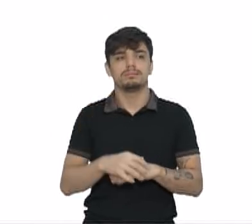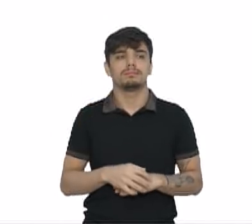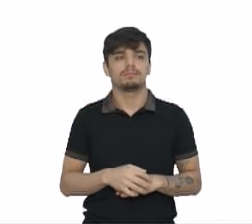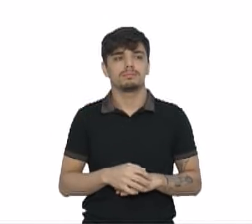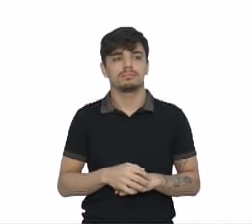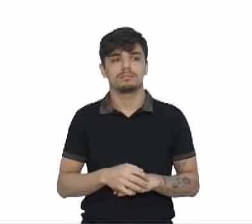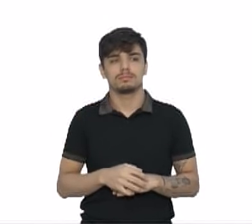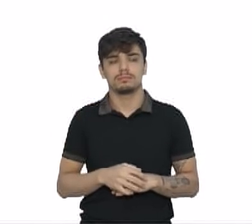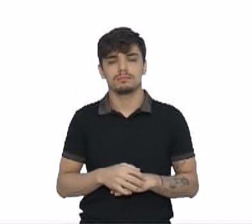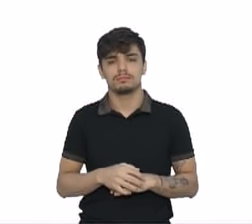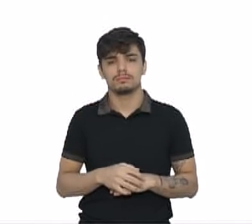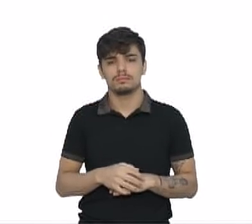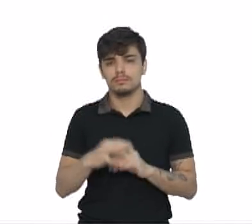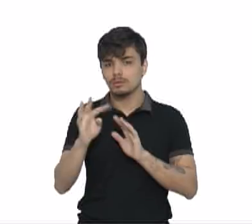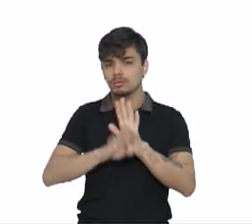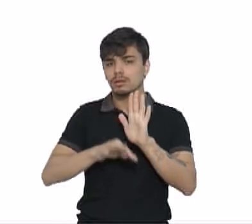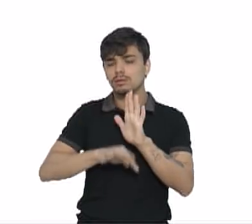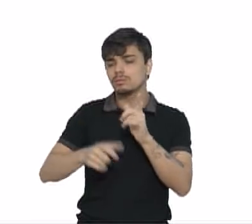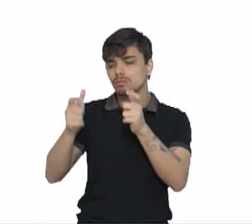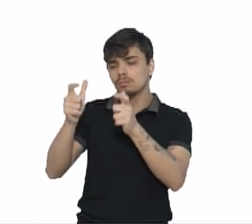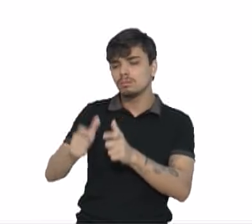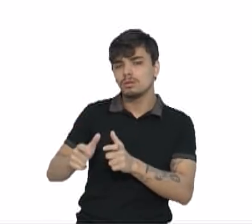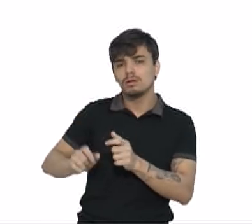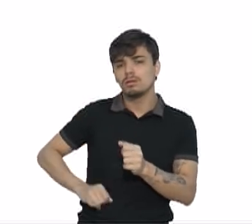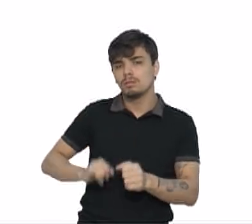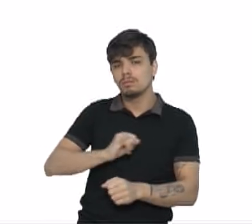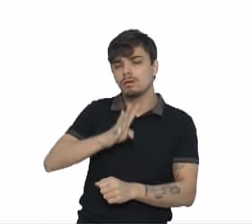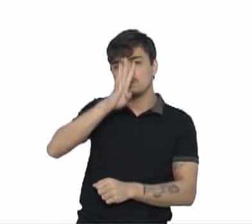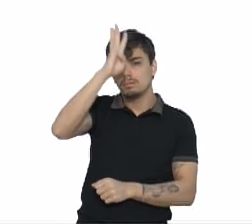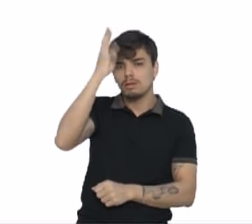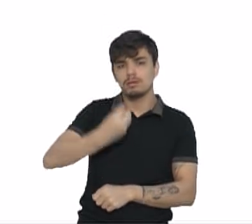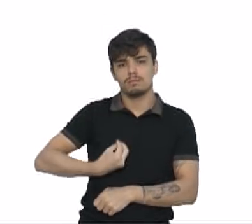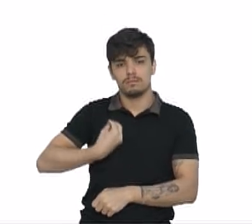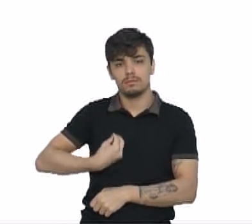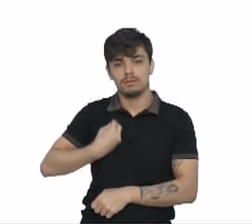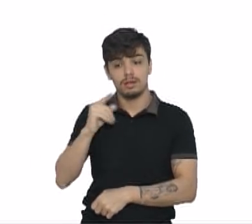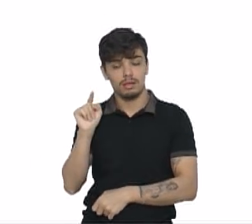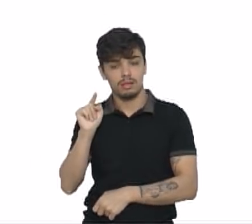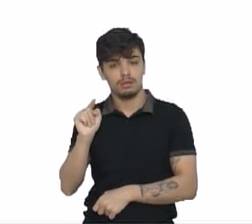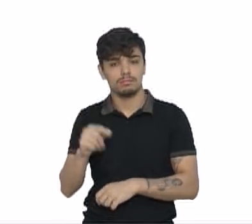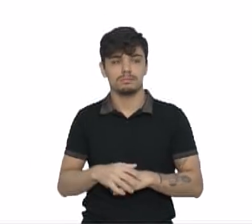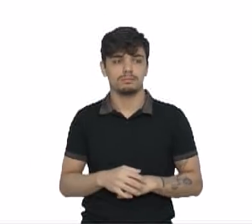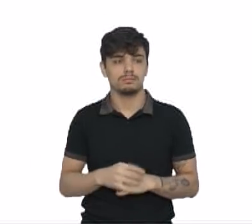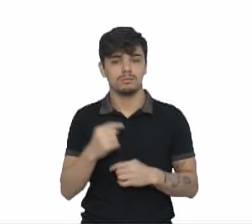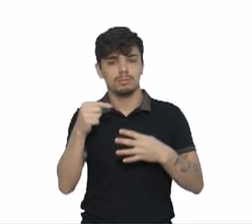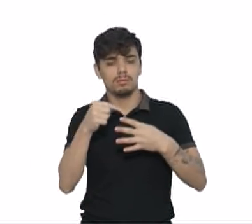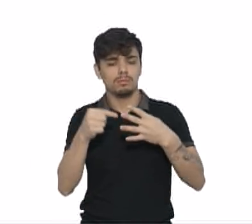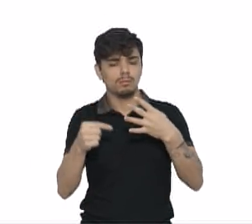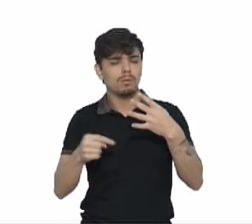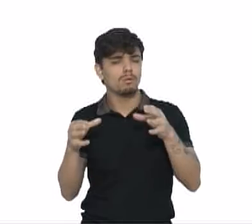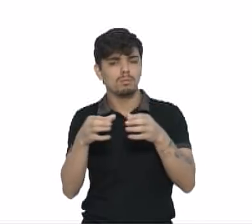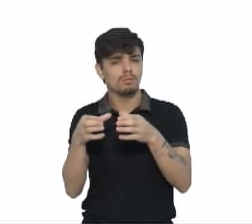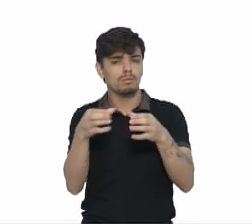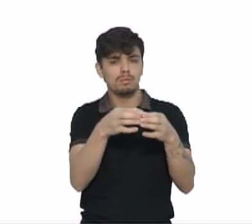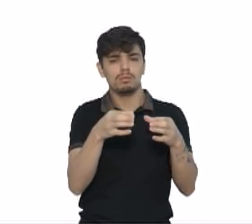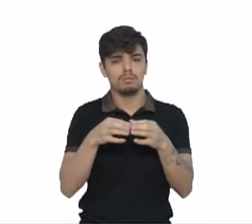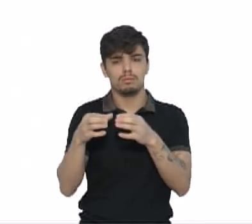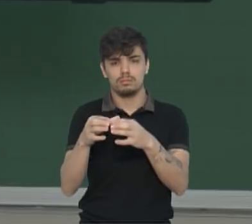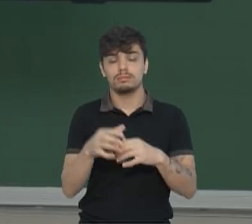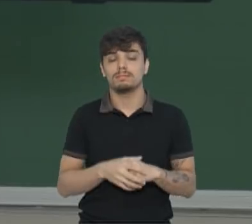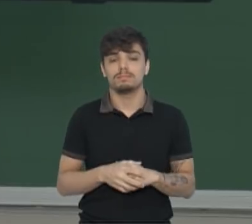os povos germânicos que viviam ao norte do Império Romano? Anglo-saxões, ostrogodos, vândalos, bretões, visigodos e